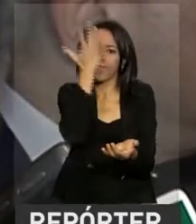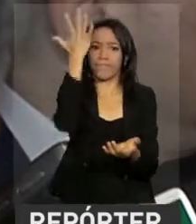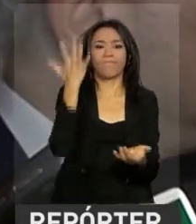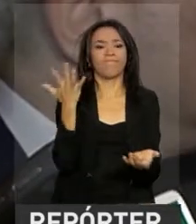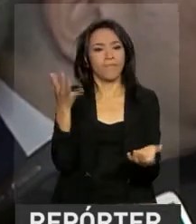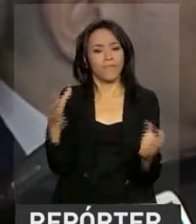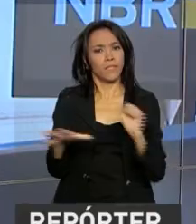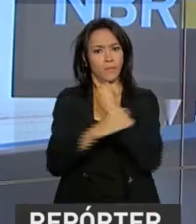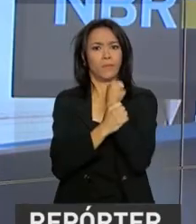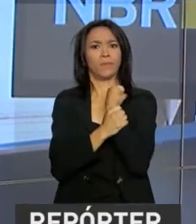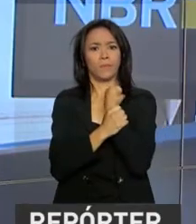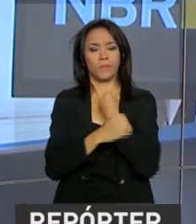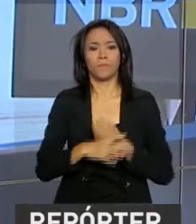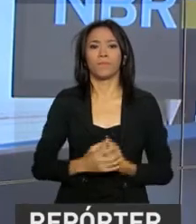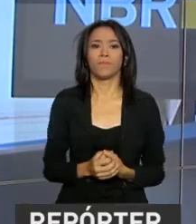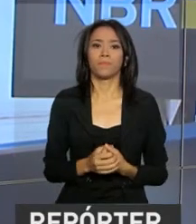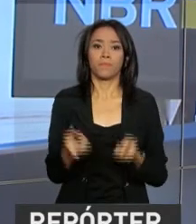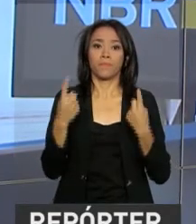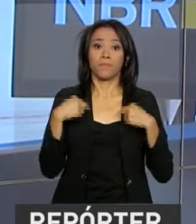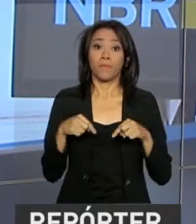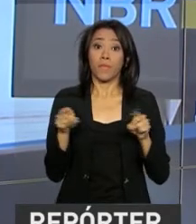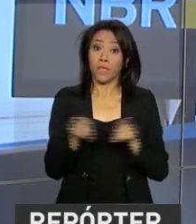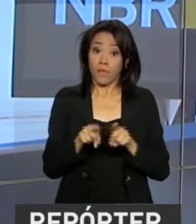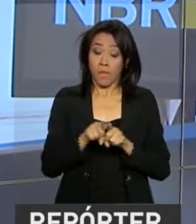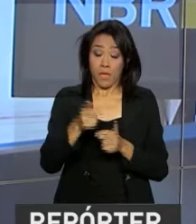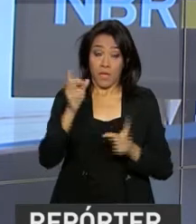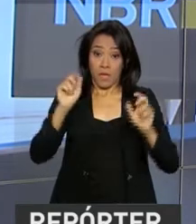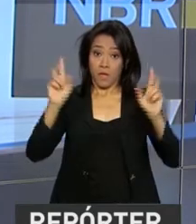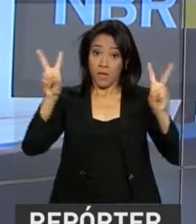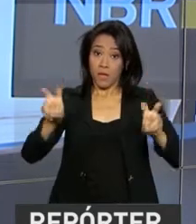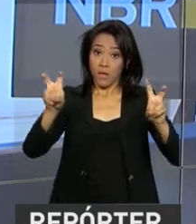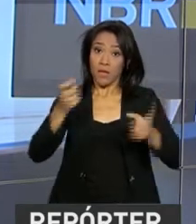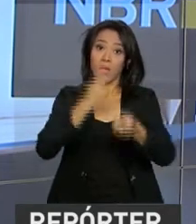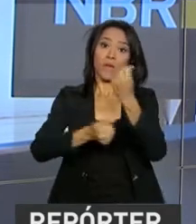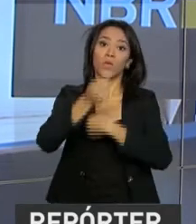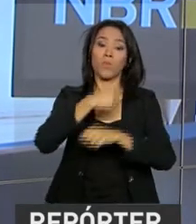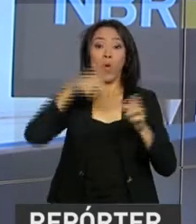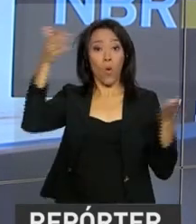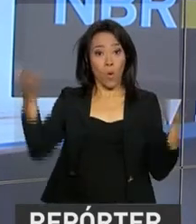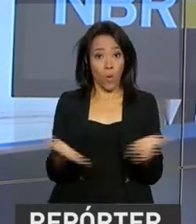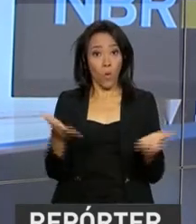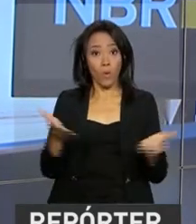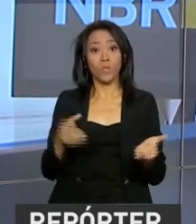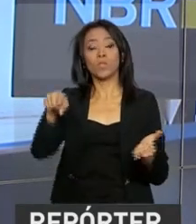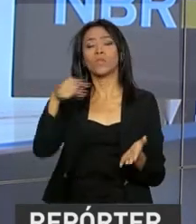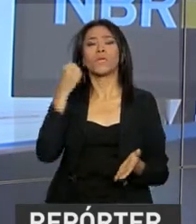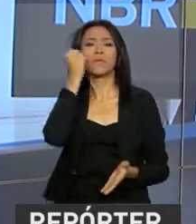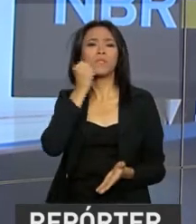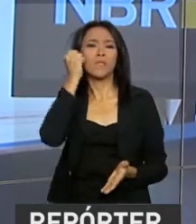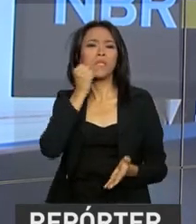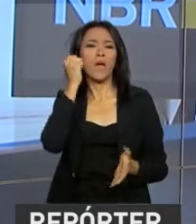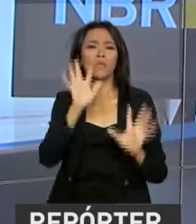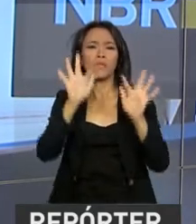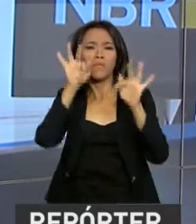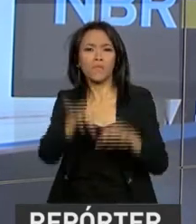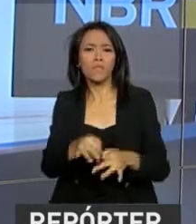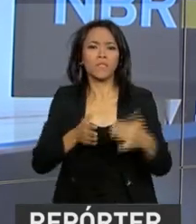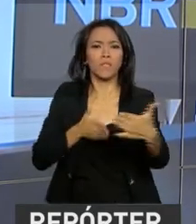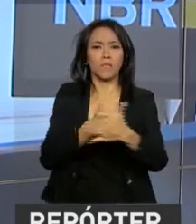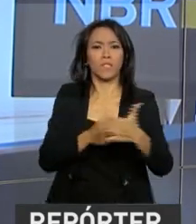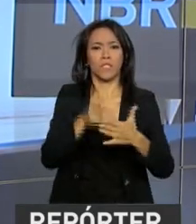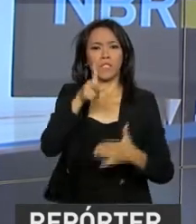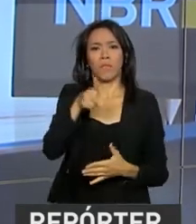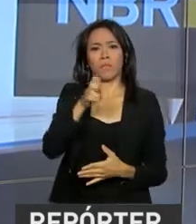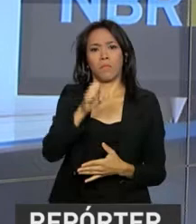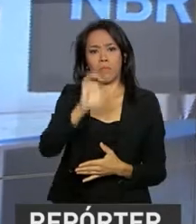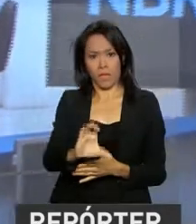e mais seguro. E ainda falando em economia, o Senado deve concluir hoje a votação da PEC do teto de gastos. Vamos ao vivo